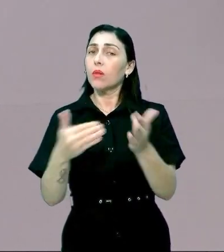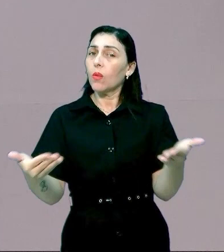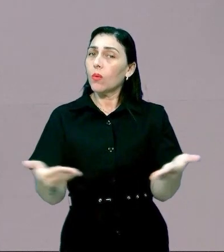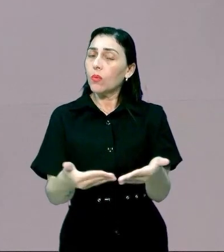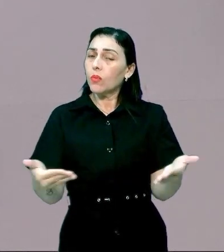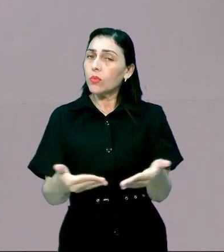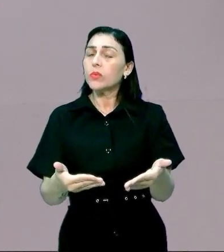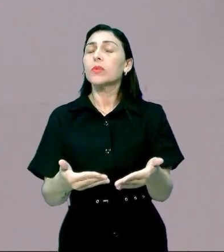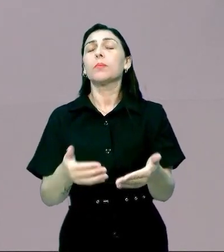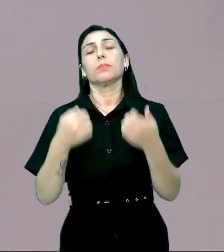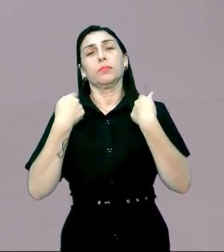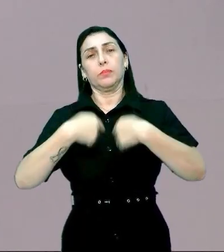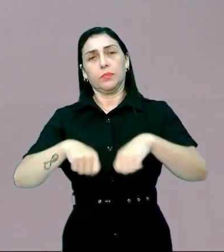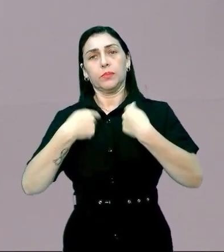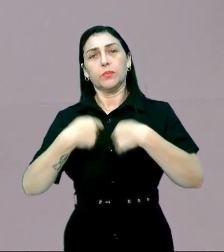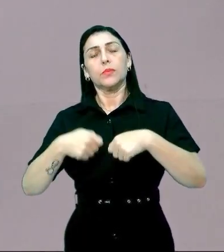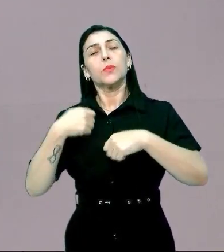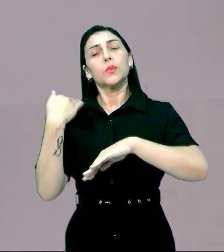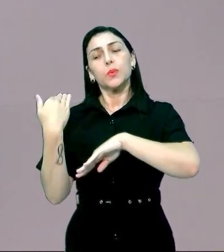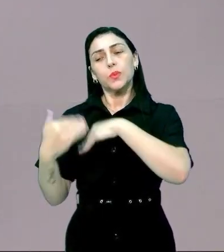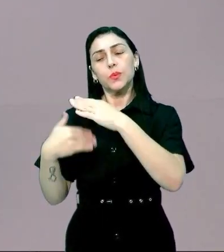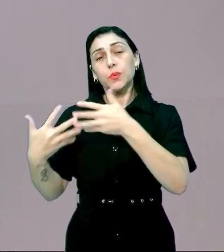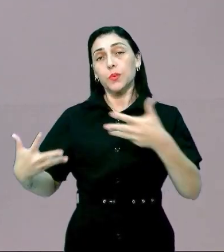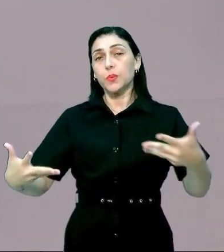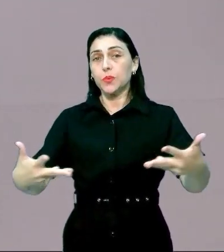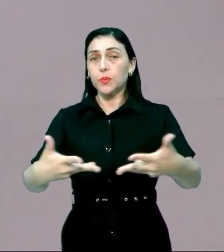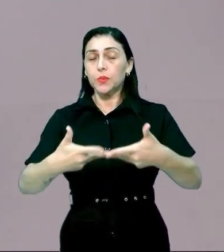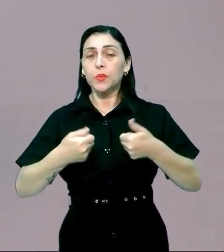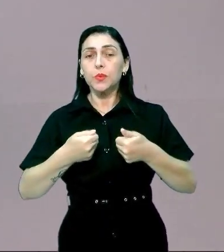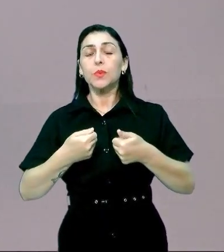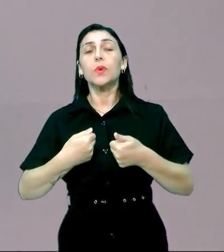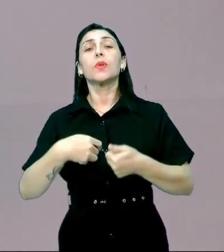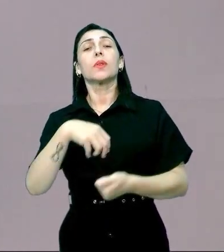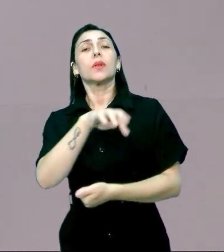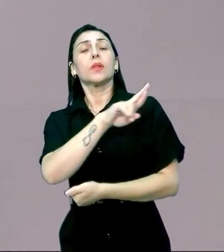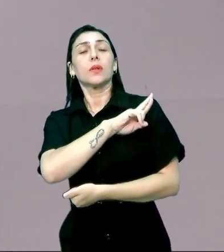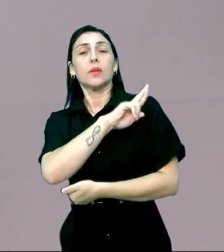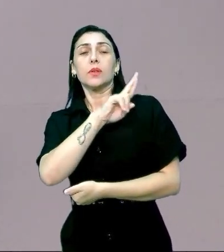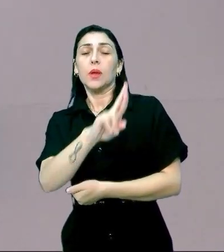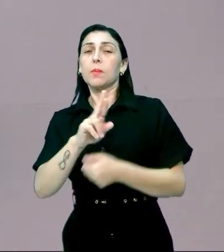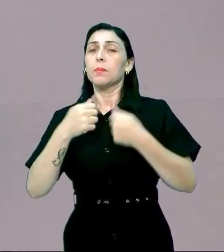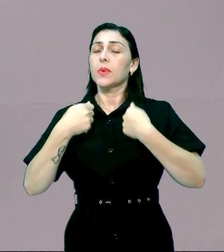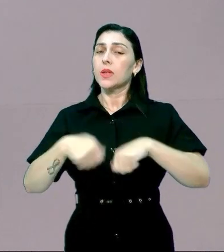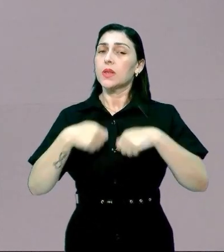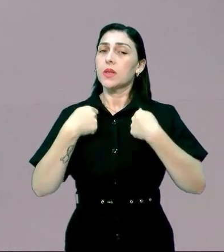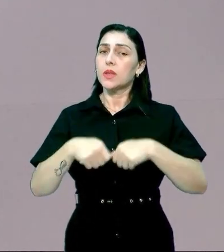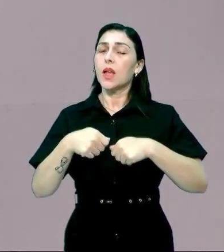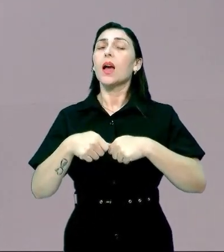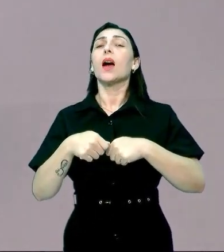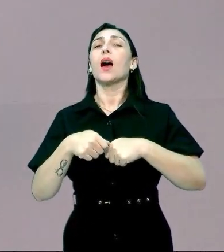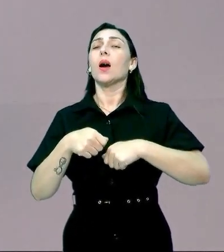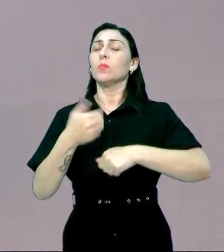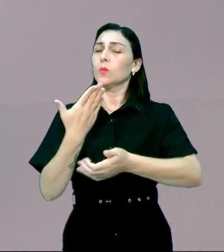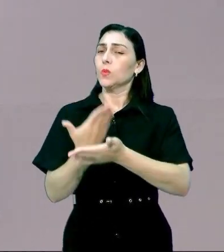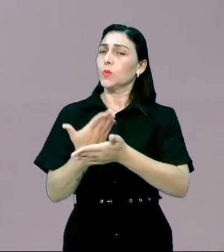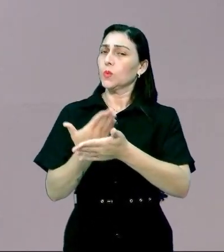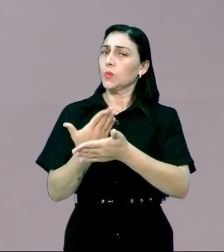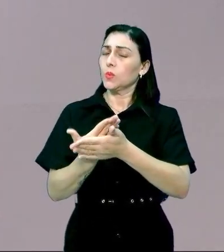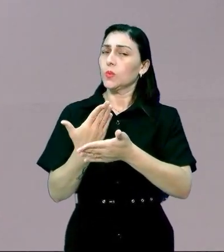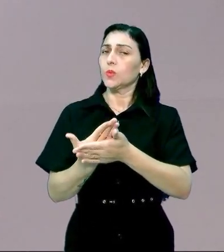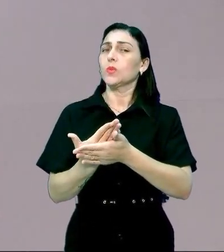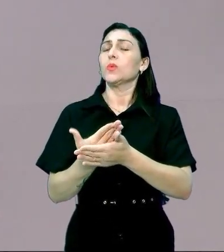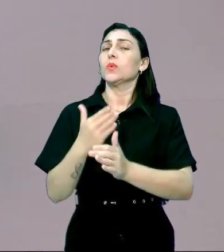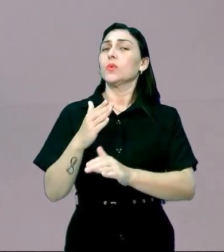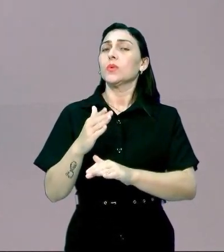atuais? Nós precisamos desenvolver habilidades, competências, precisamos nos especializar em uma